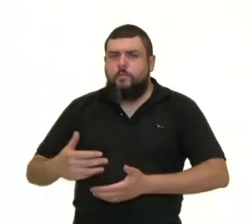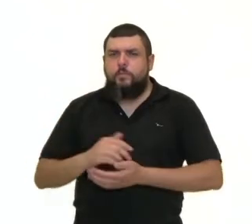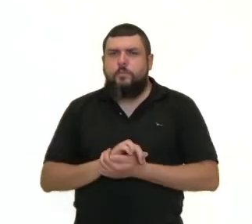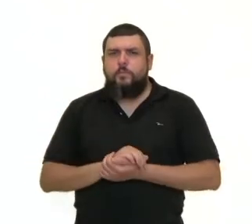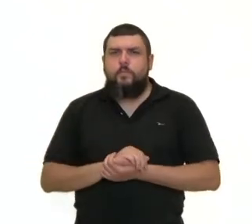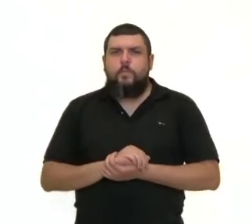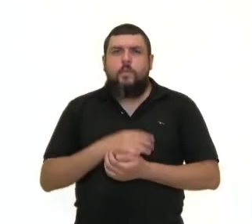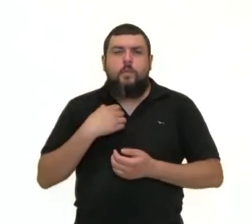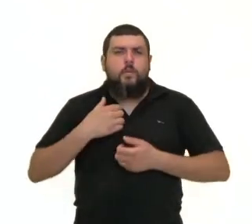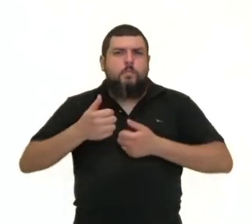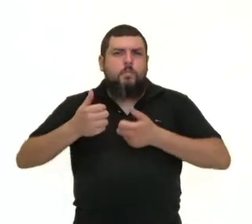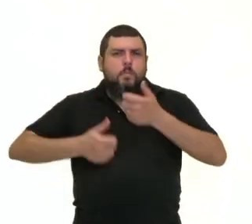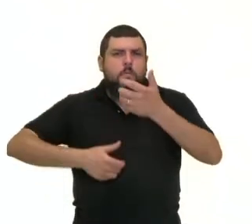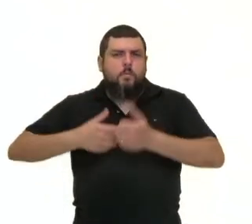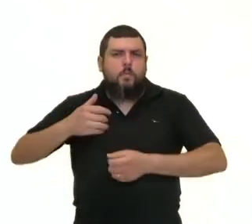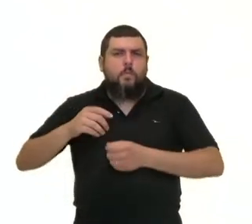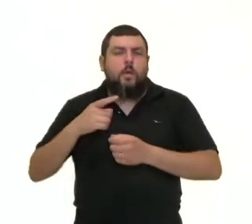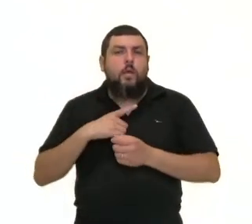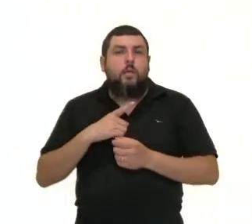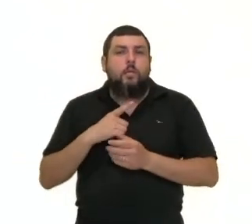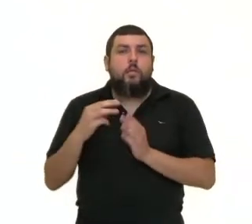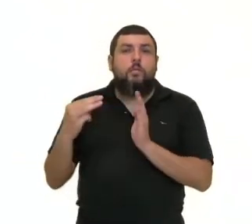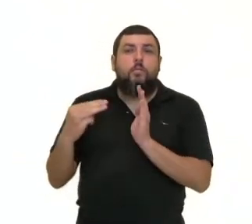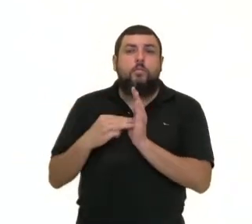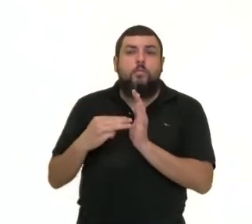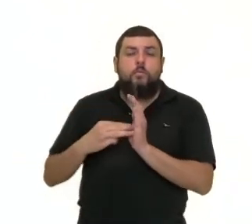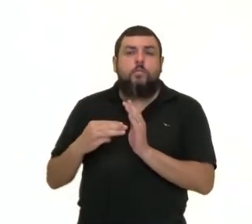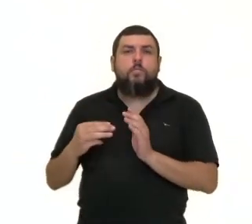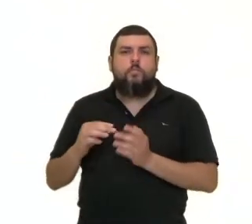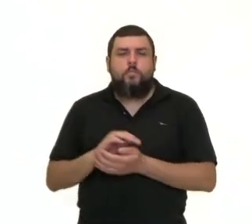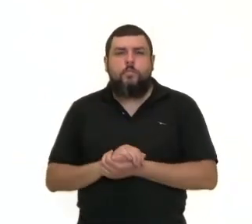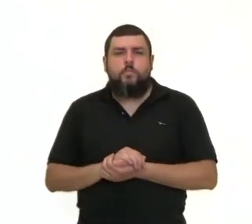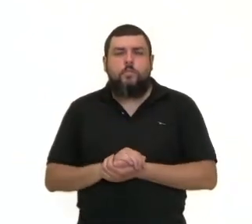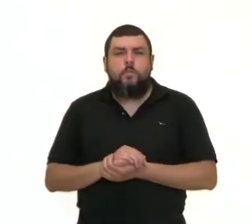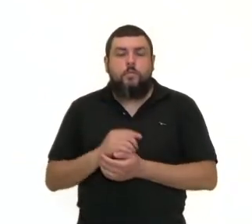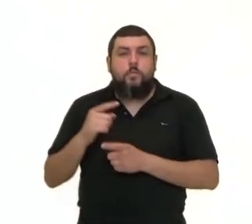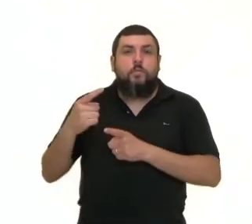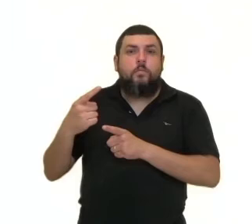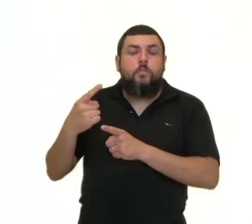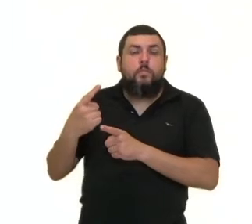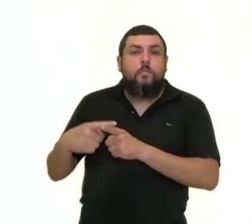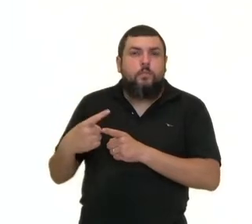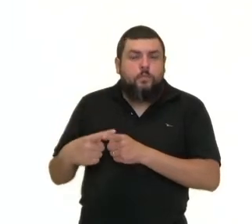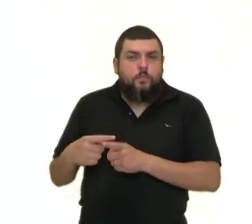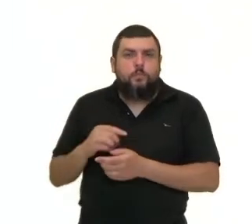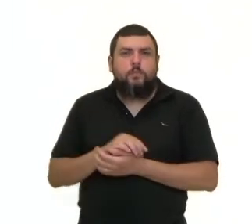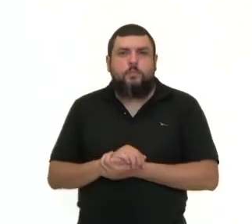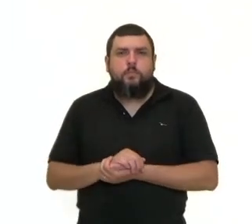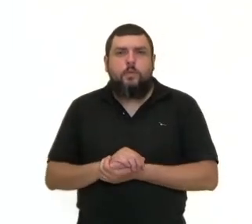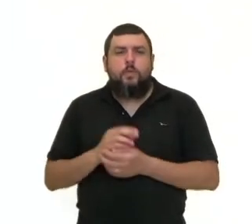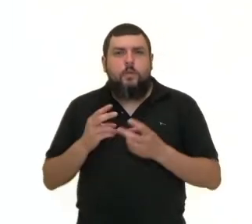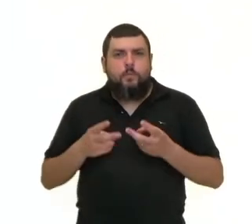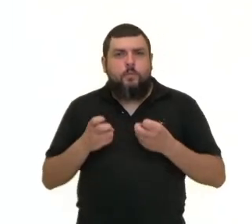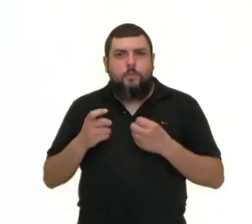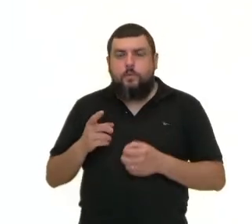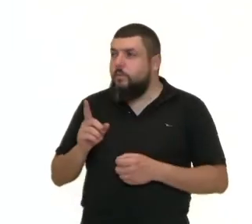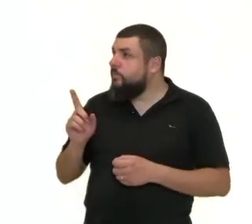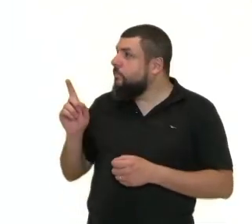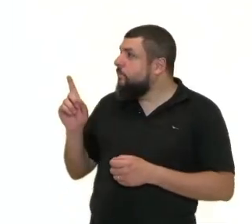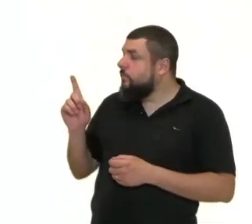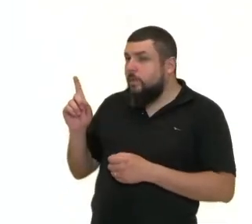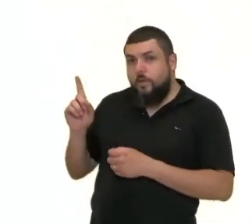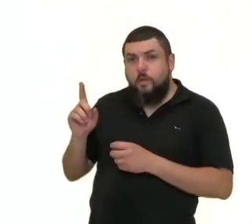Elas explicam, dão um motivo, razão. O porquê é uma delas. Veja que o porquê aqui